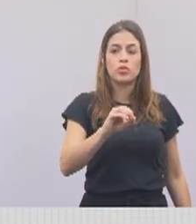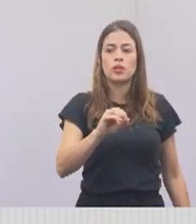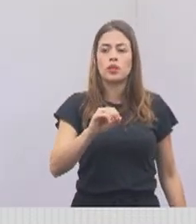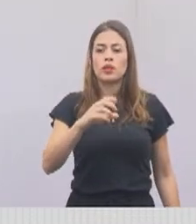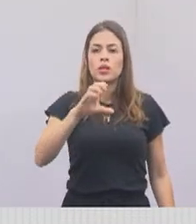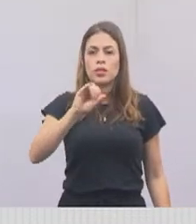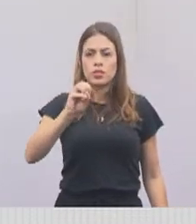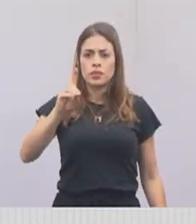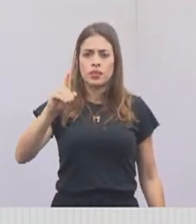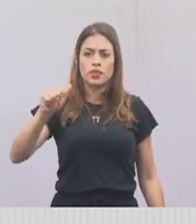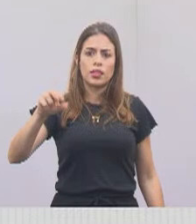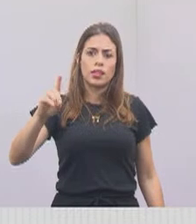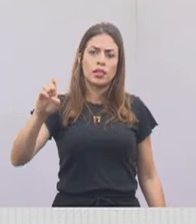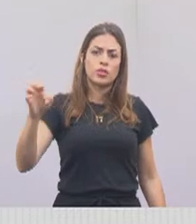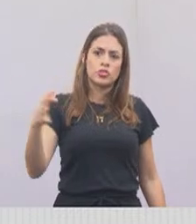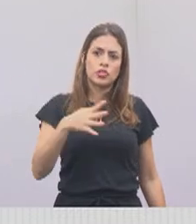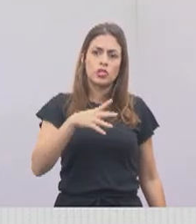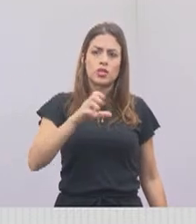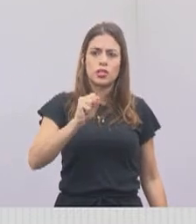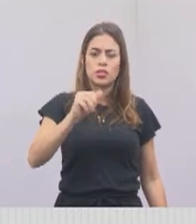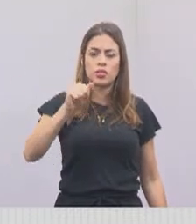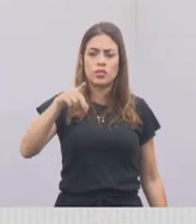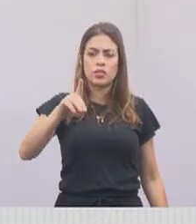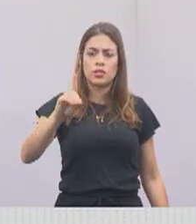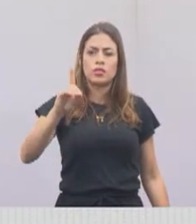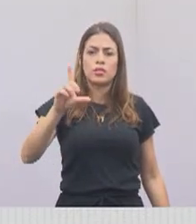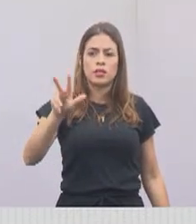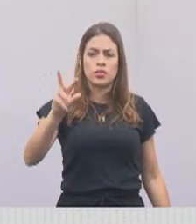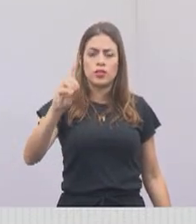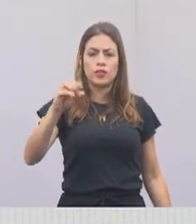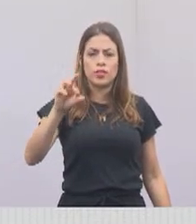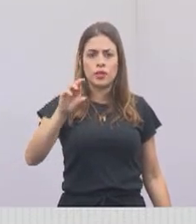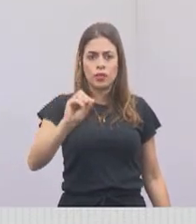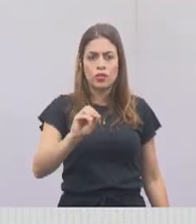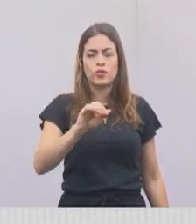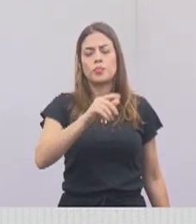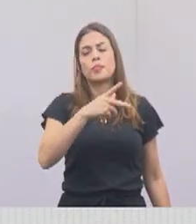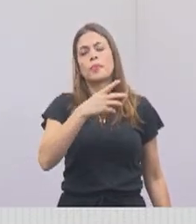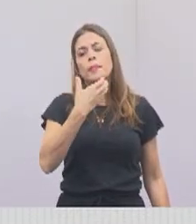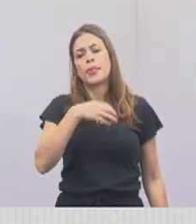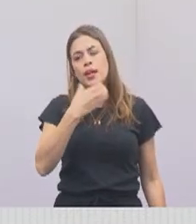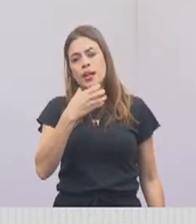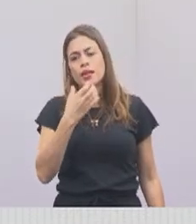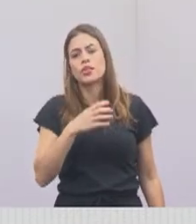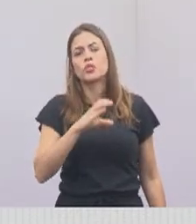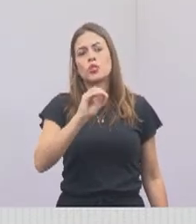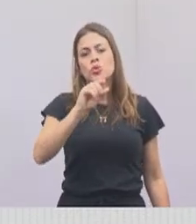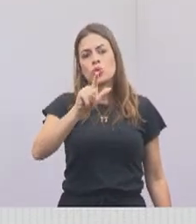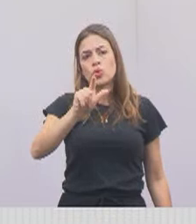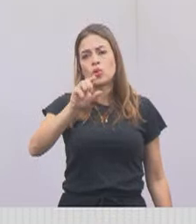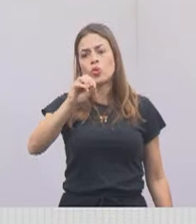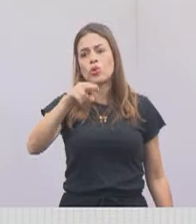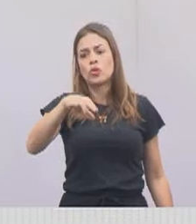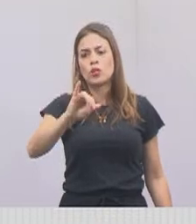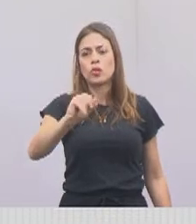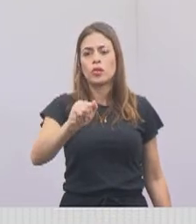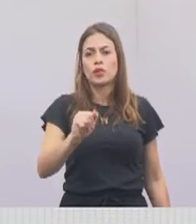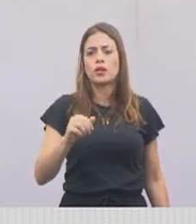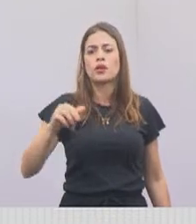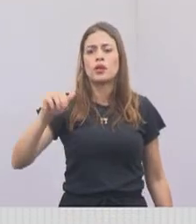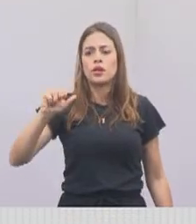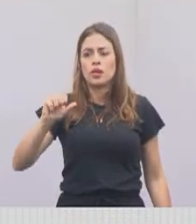Salvador, o Santa Marina, o Jardim Paraíso, Colônia, Santo Antônio da Boa Vista, o